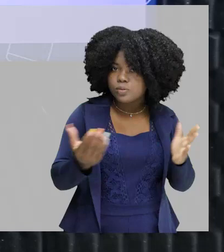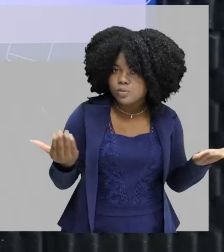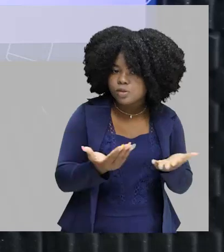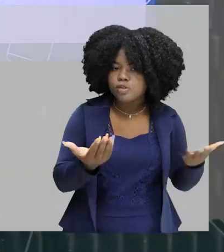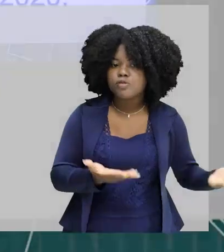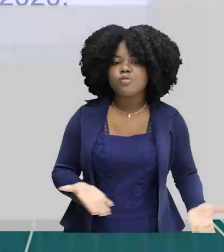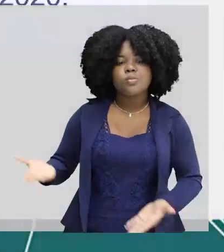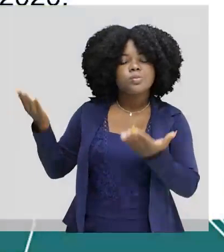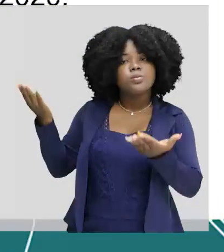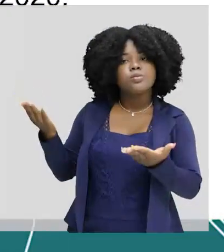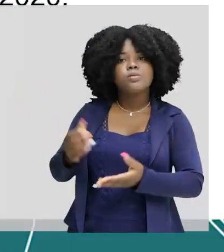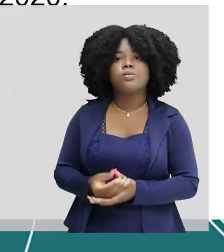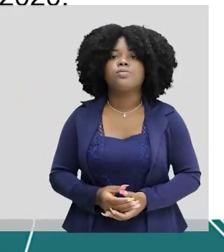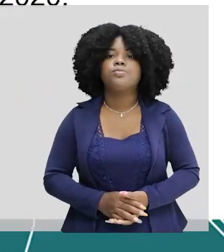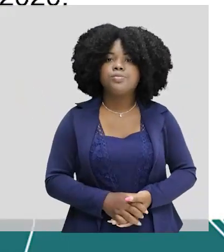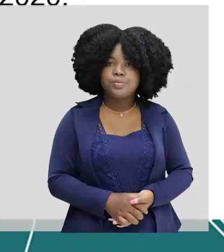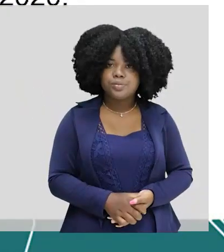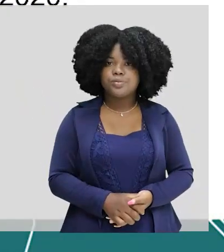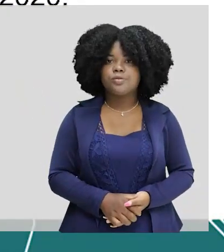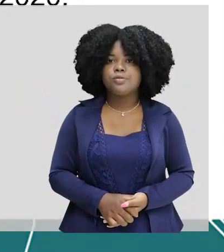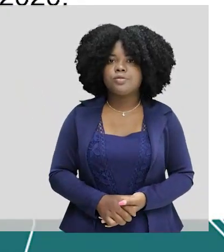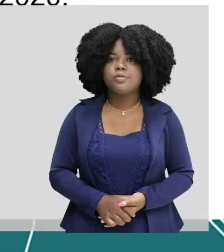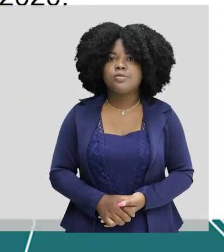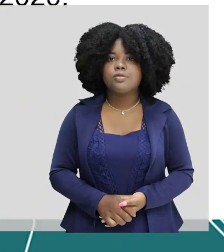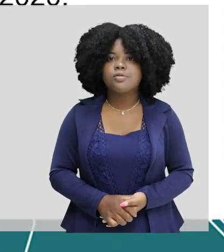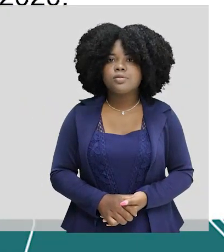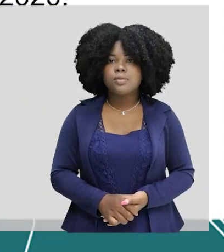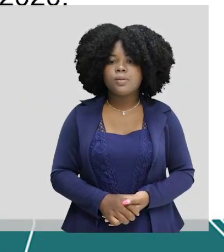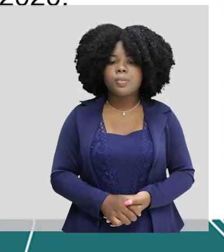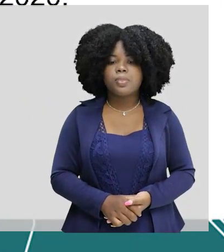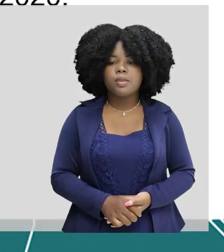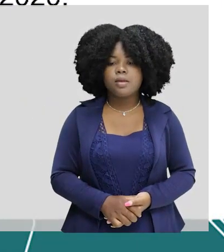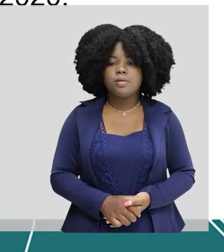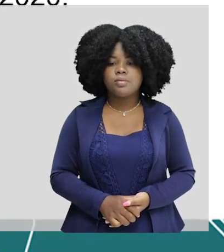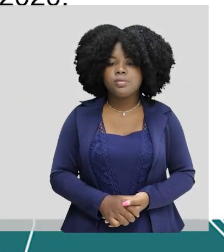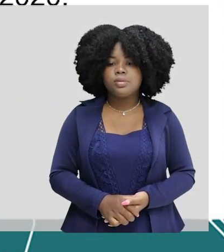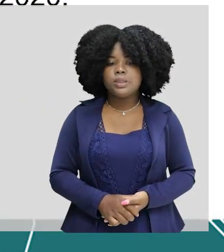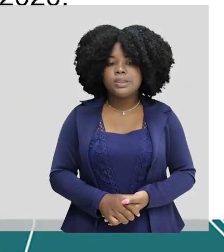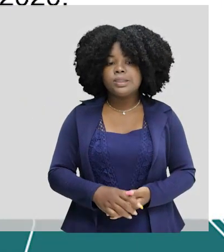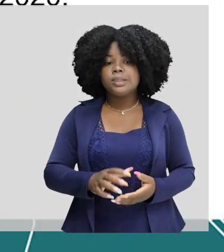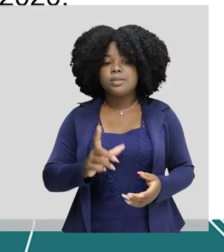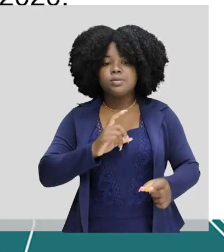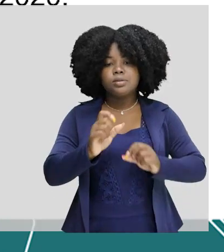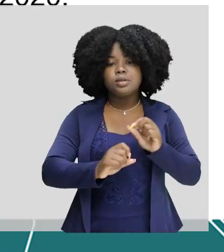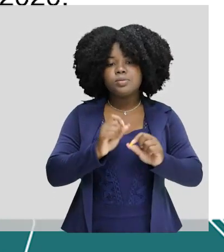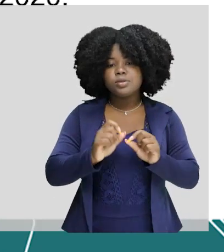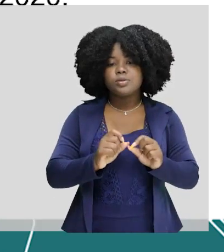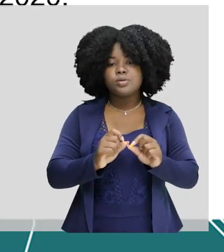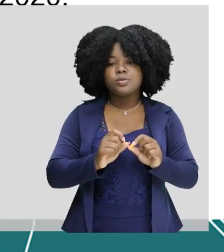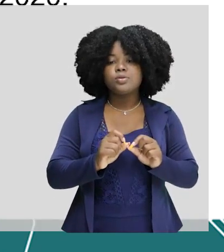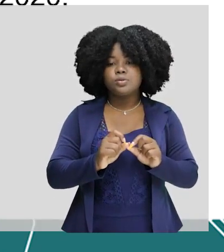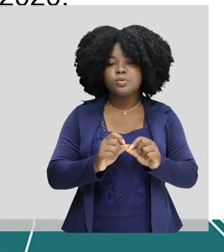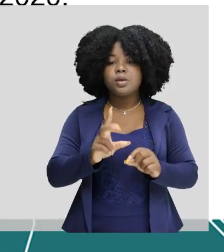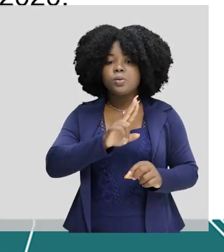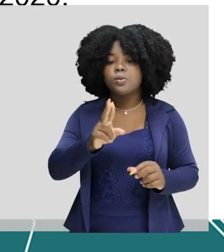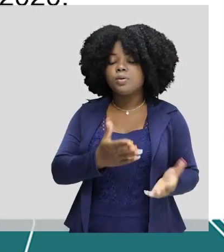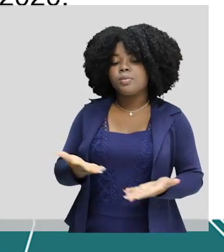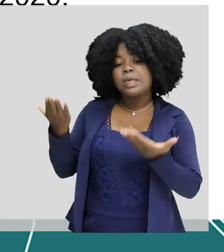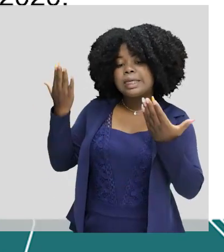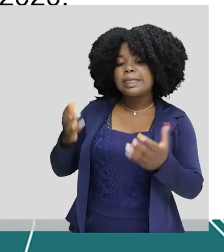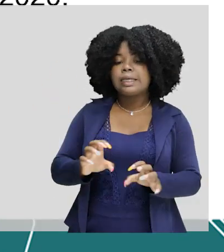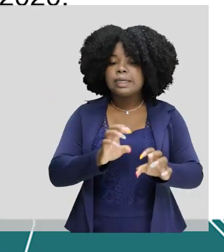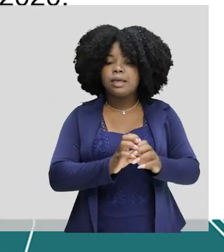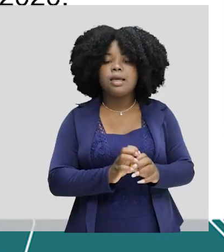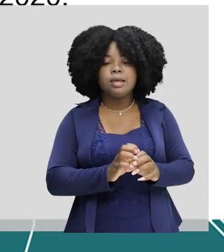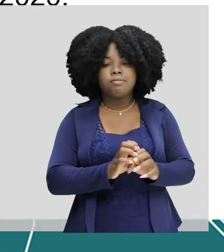estequiometria. Turminha, frequentemente fazemos cálculos do passado. Vamos entender esse termo. Isto